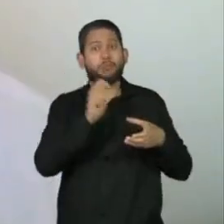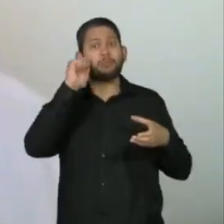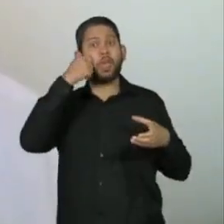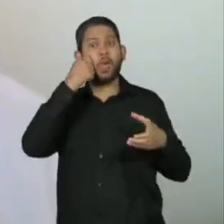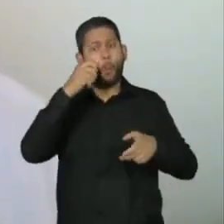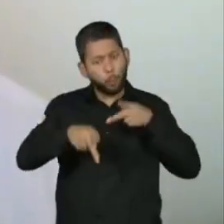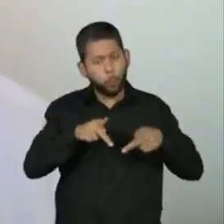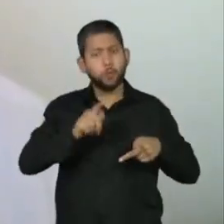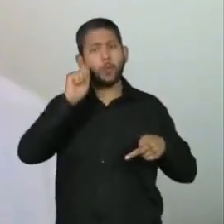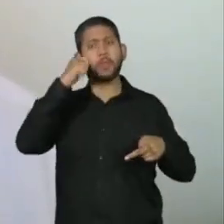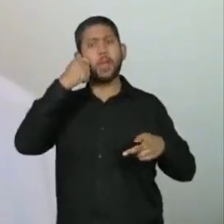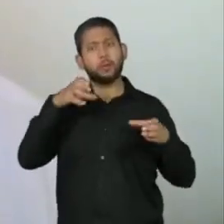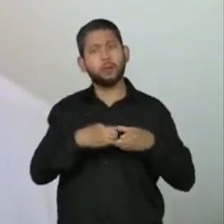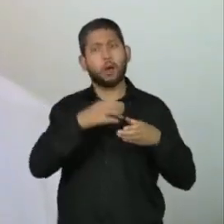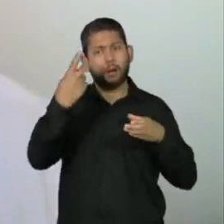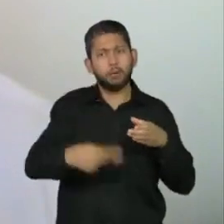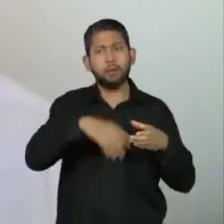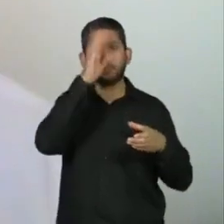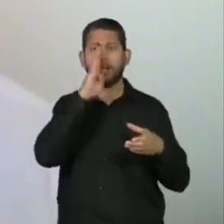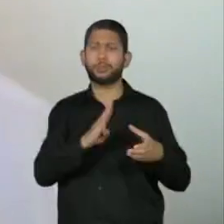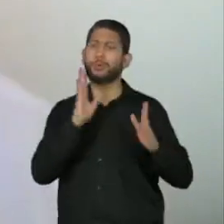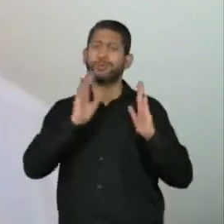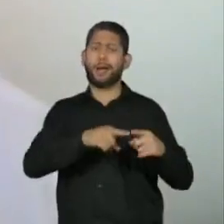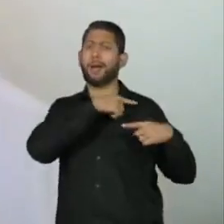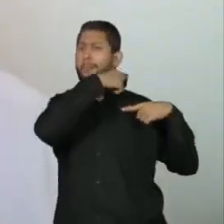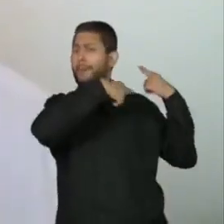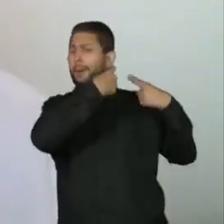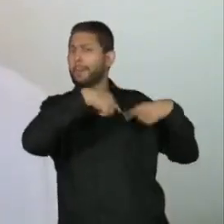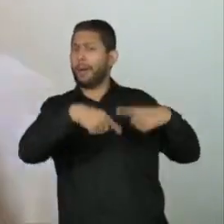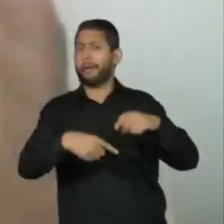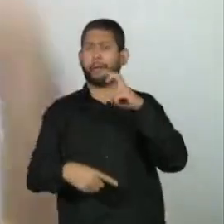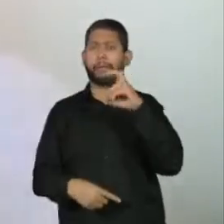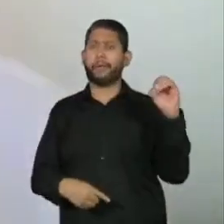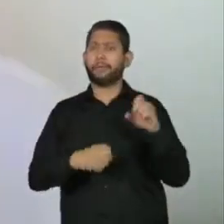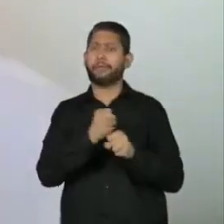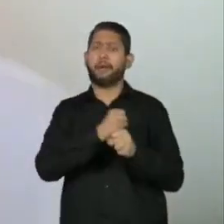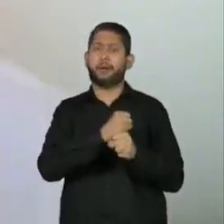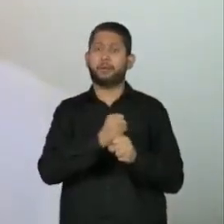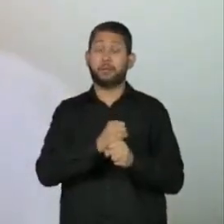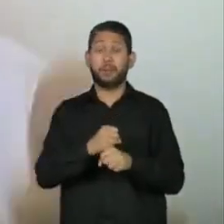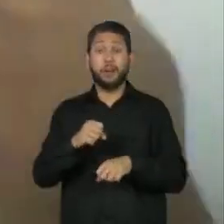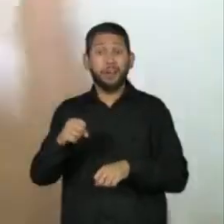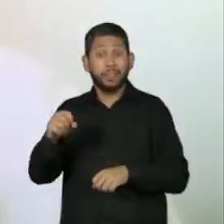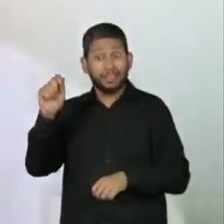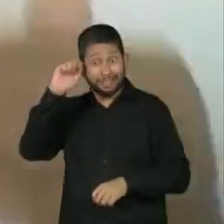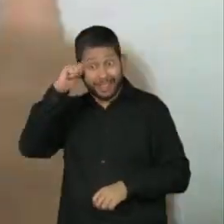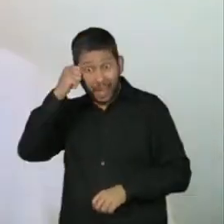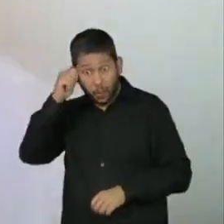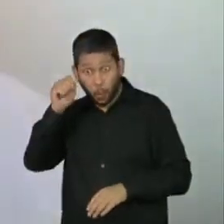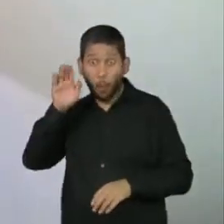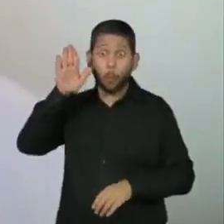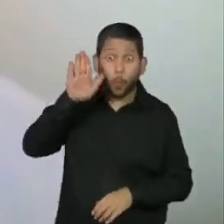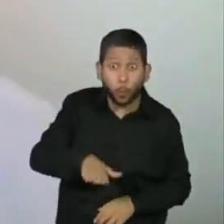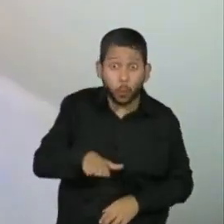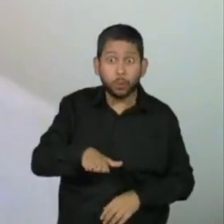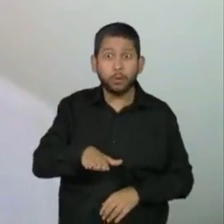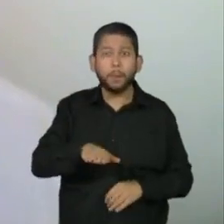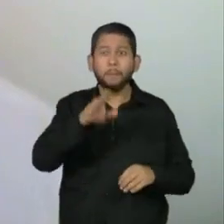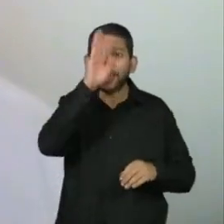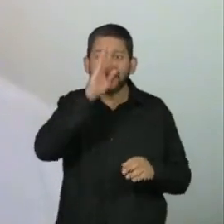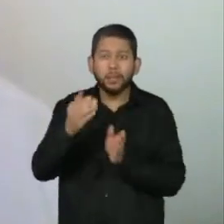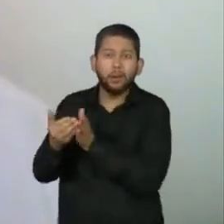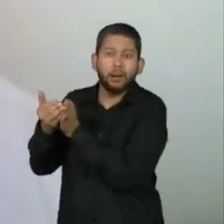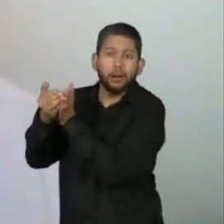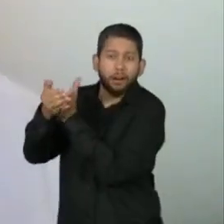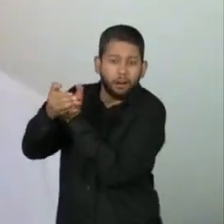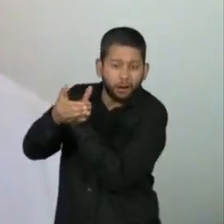negro do Brasil, vem fazendo esse debate há 500 anos. É como eu disse, botou o pé aqui, a resistência contra a escravidão e contra